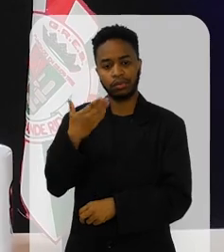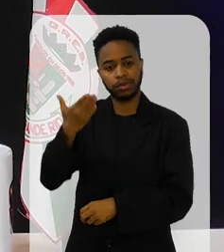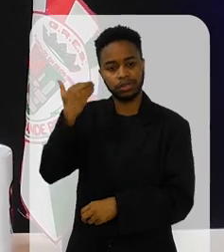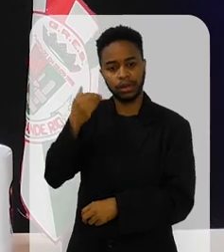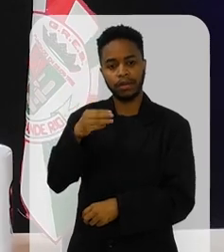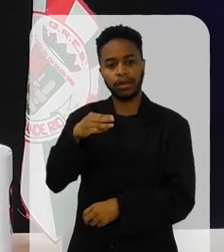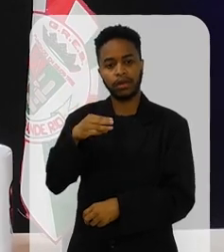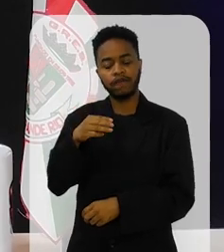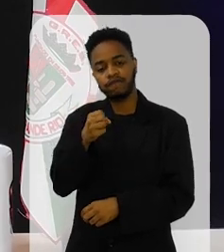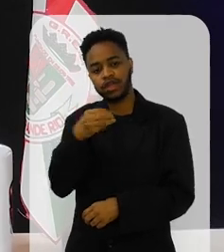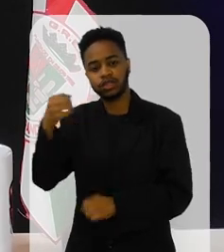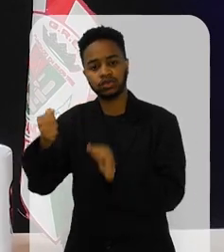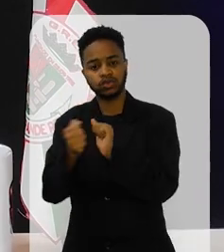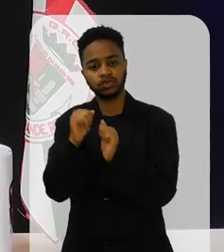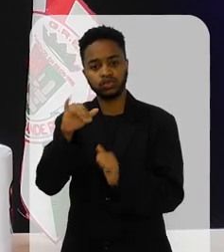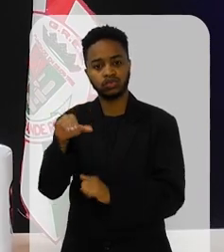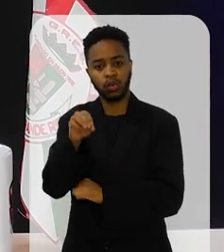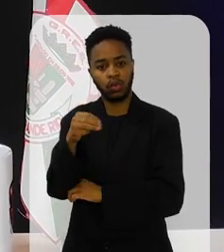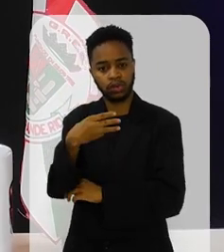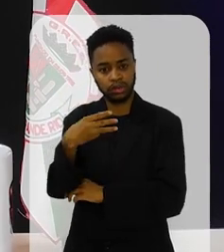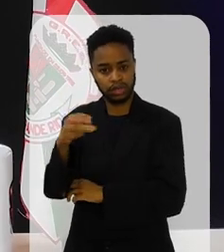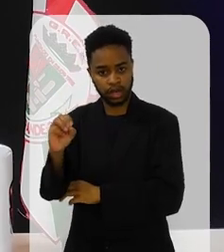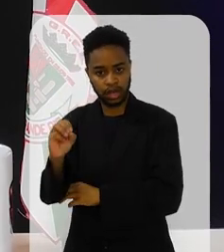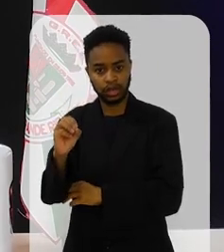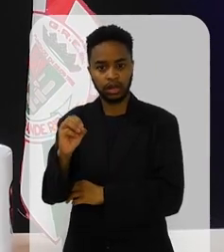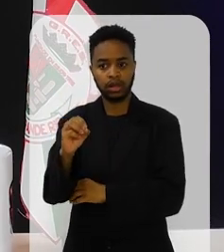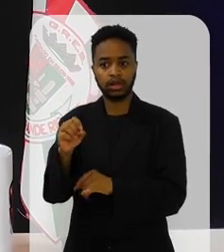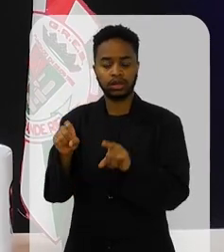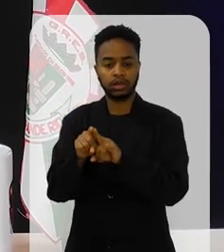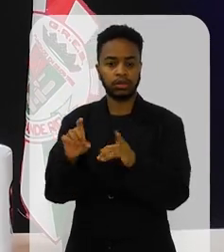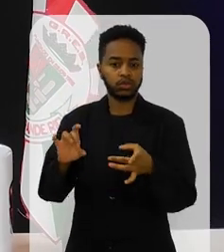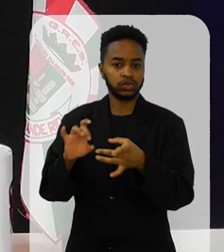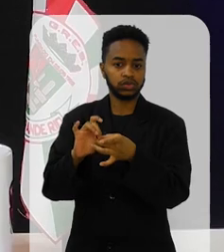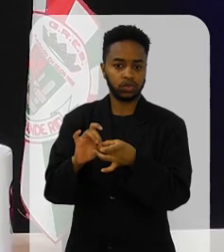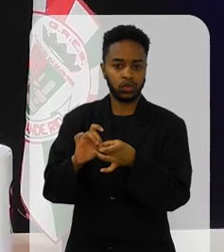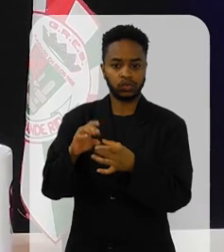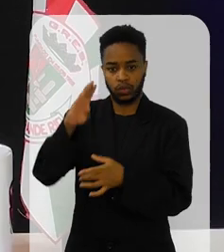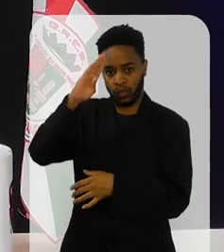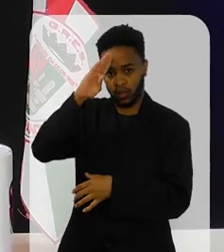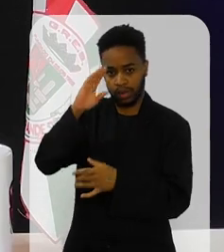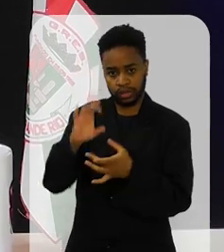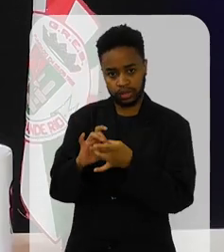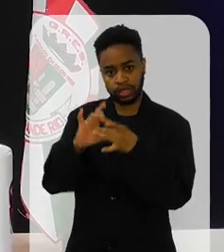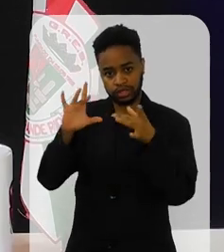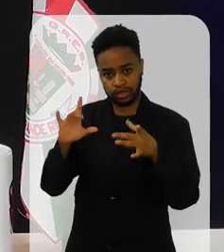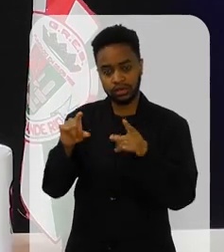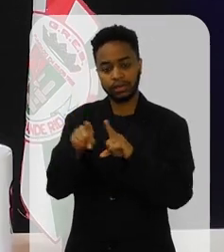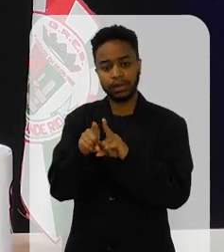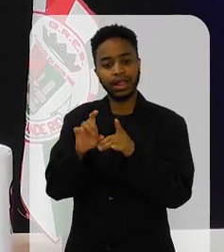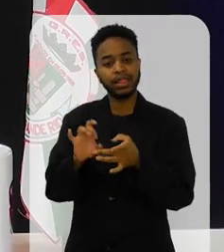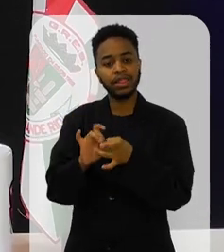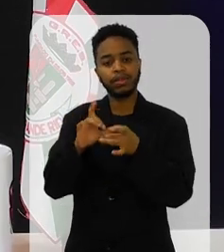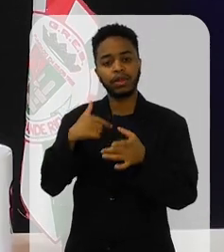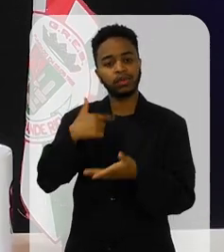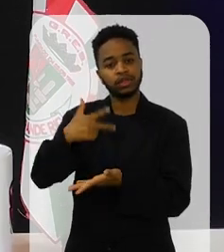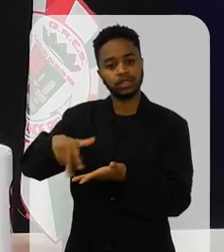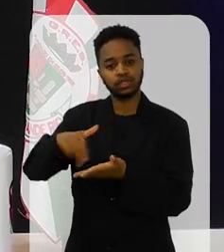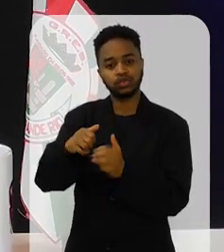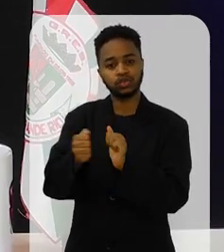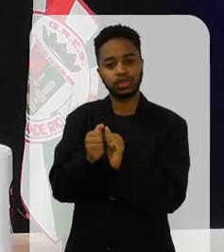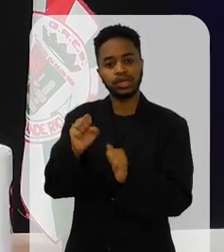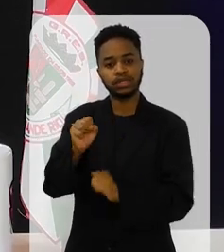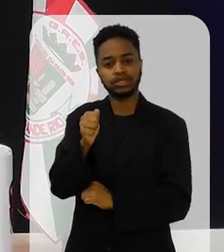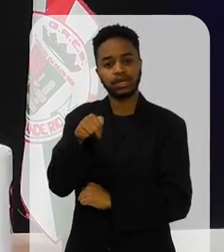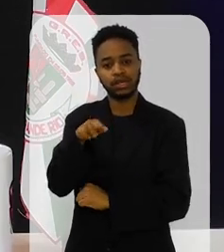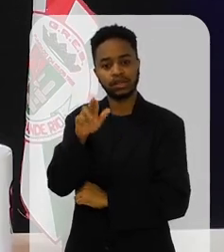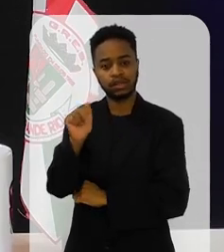militar e viajava com o Joãozinho 30, que o próprio quartel me liberava. Né? E me liberava para dançar com